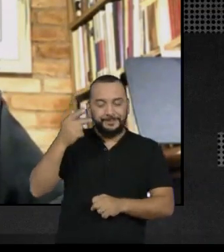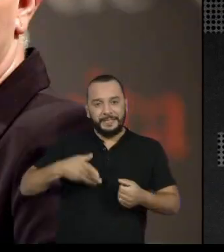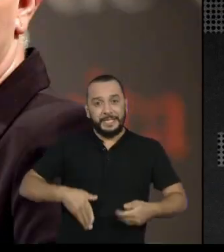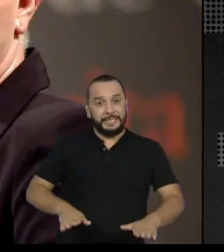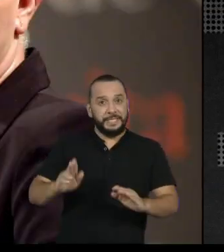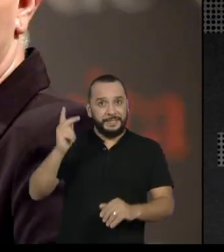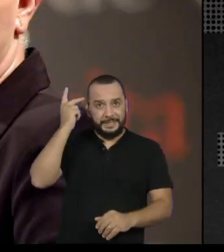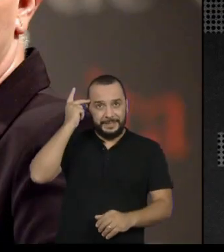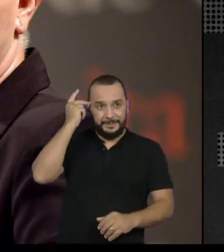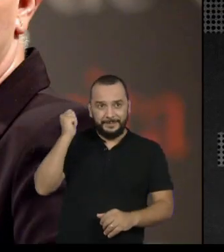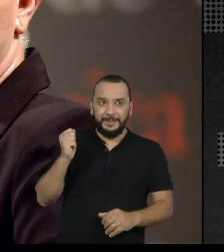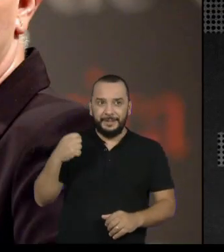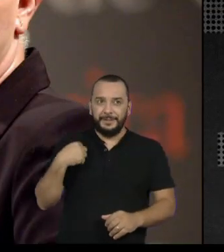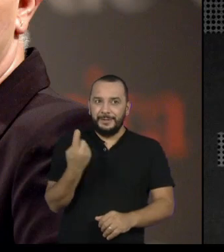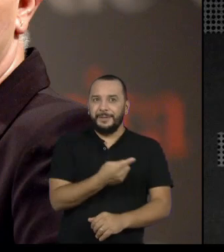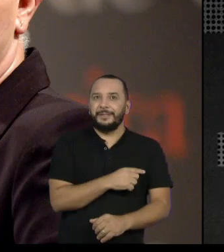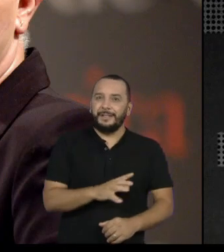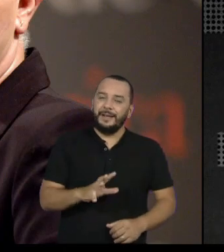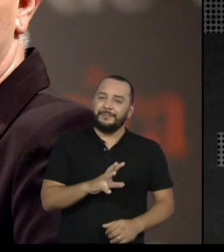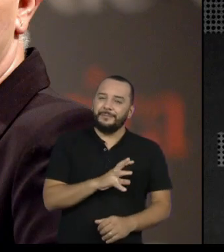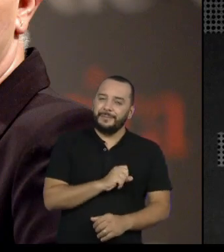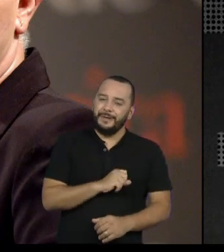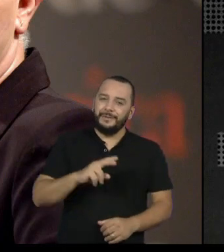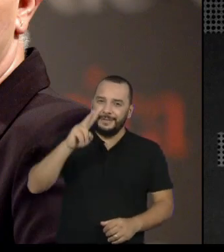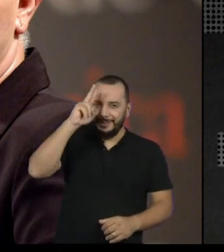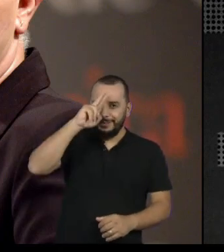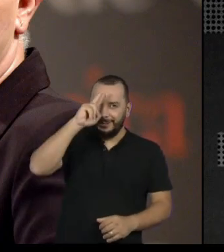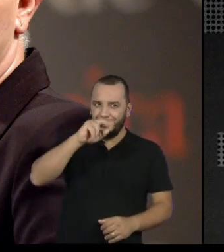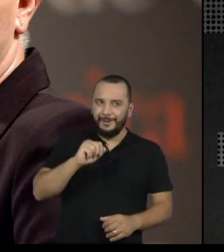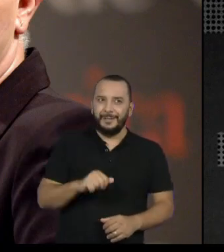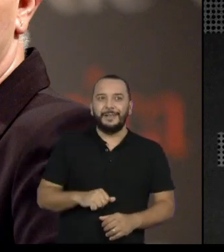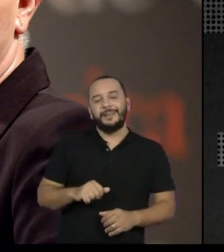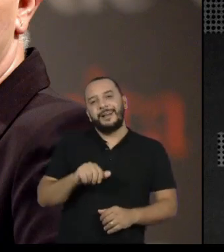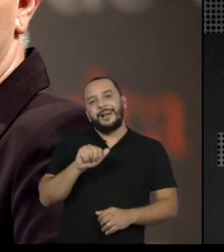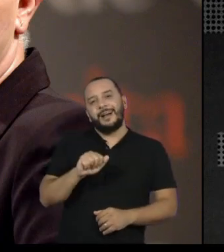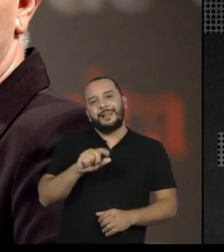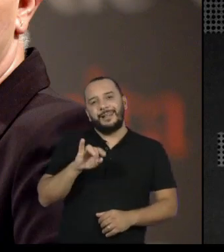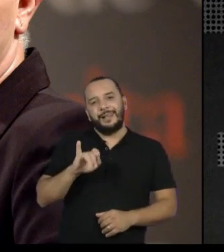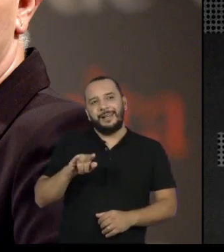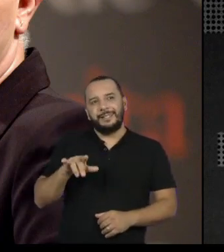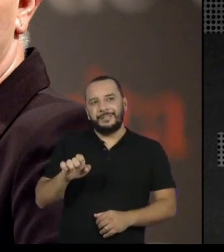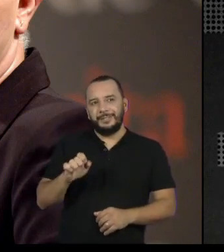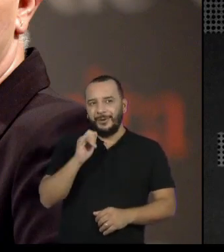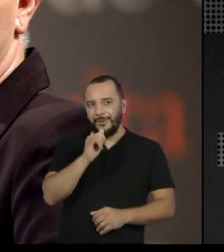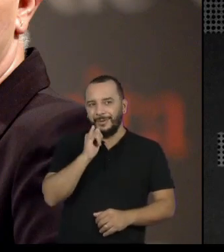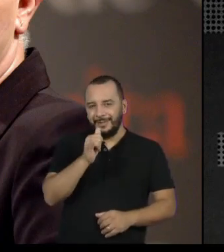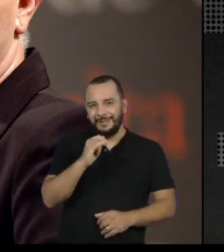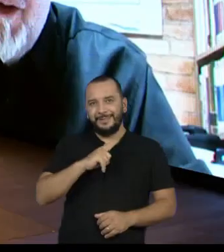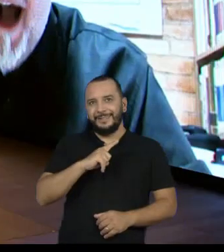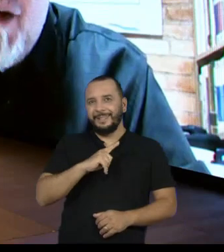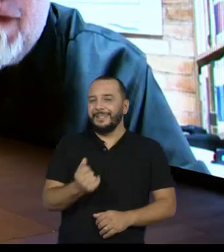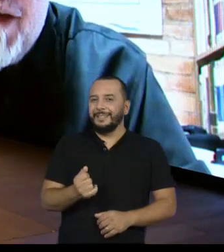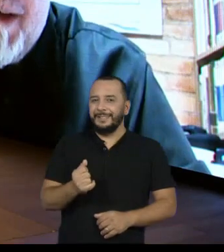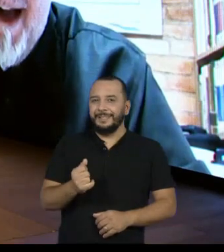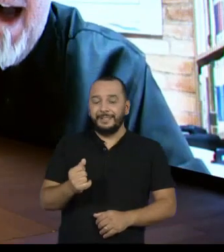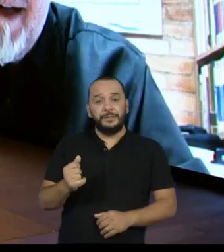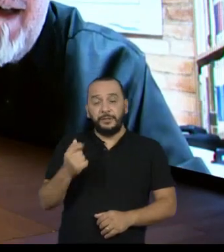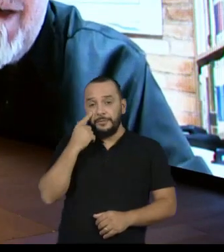Que legal. O Edson é um gentleman, porque nós todos amávamos essa história. Nós